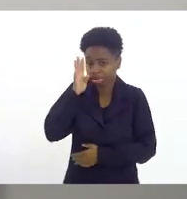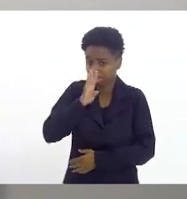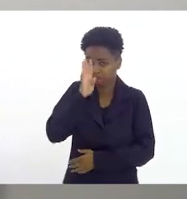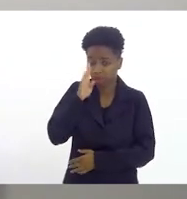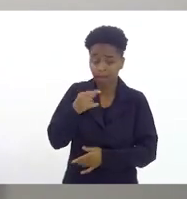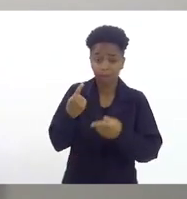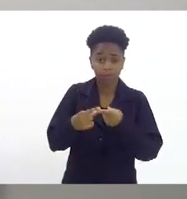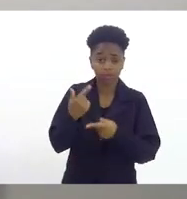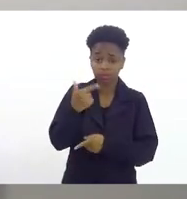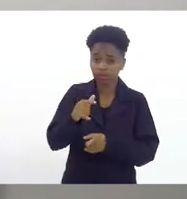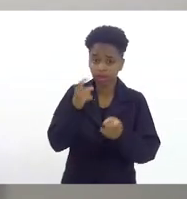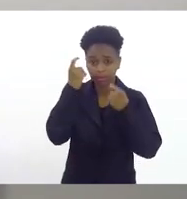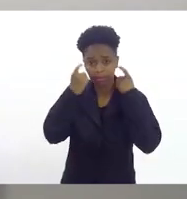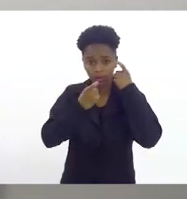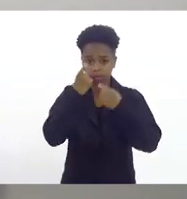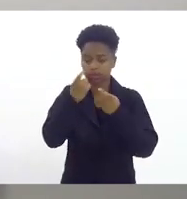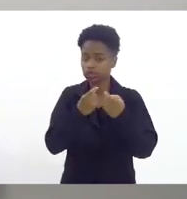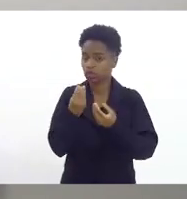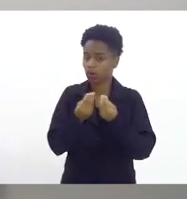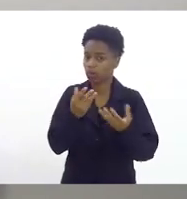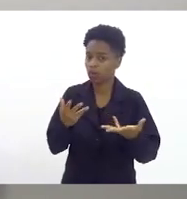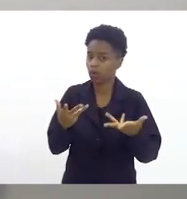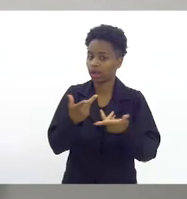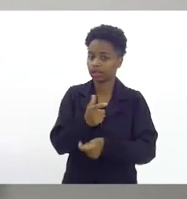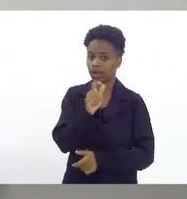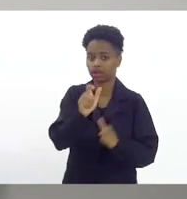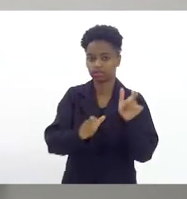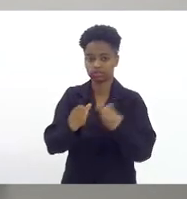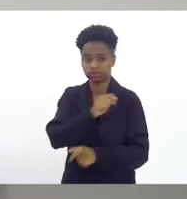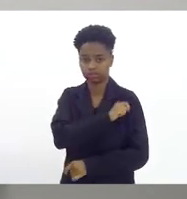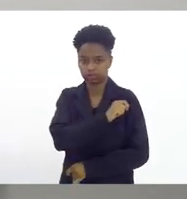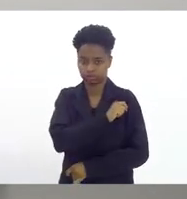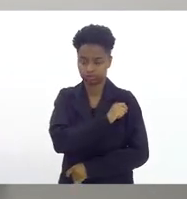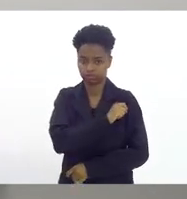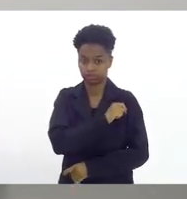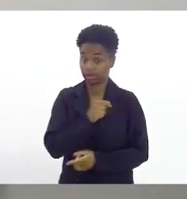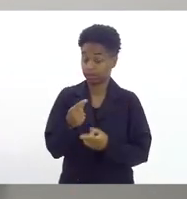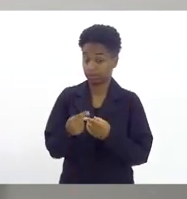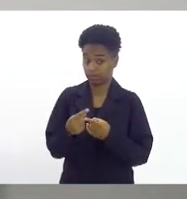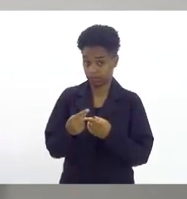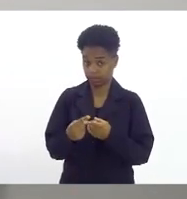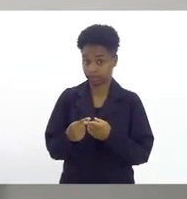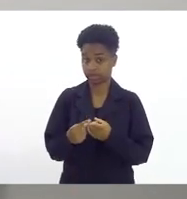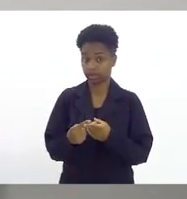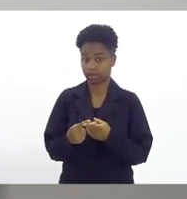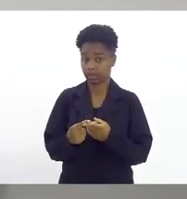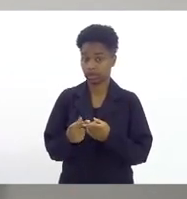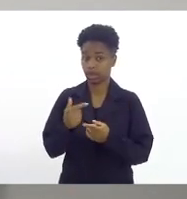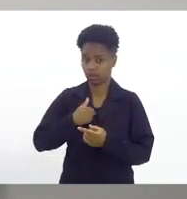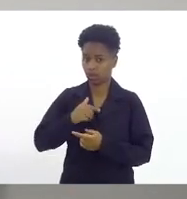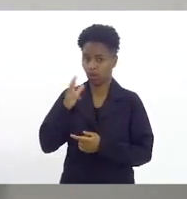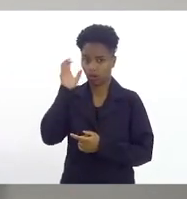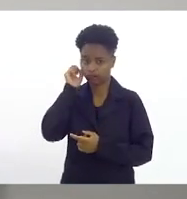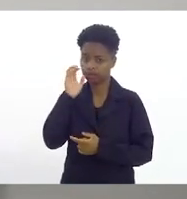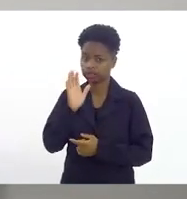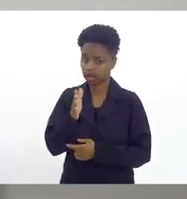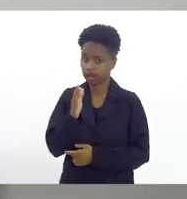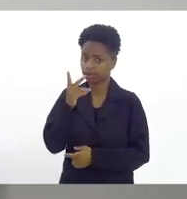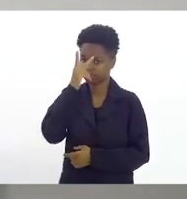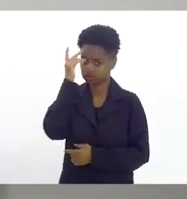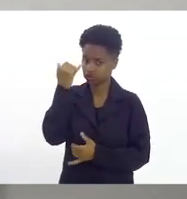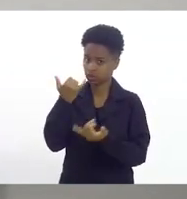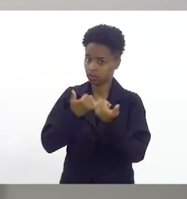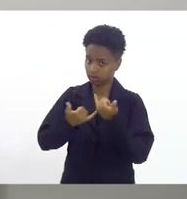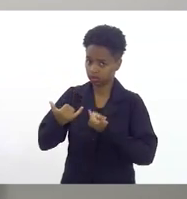se preocupam com a qualidade de quem eles estão formando Até porque eu já ouvi isso de um